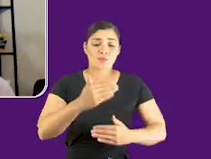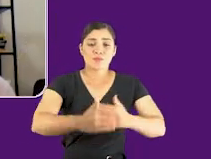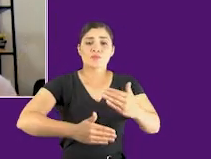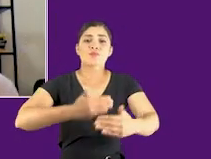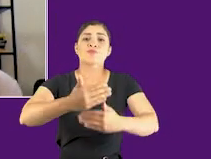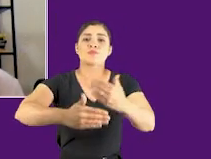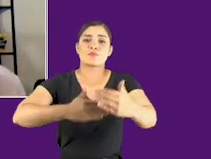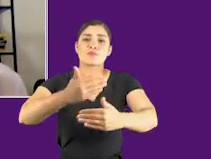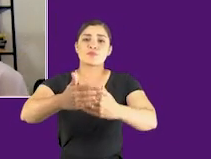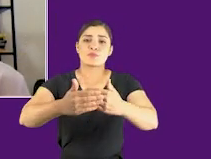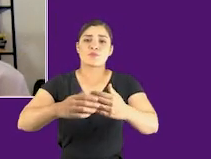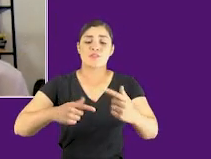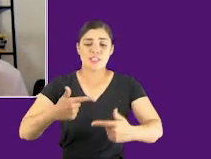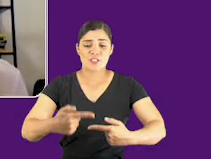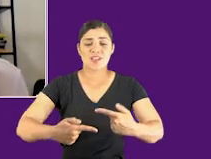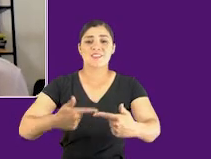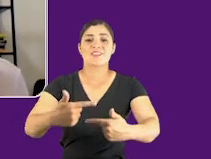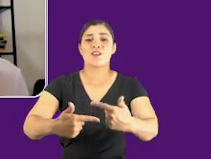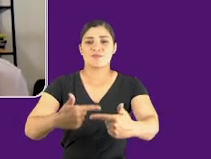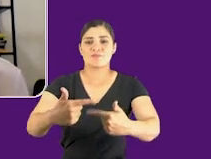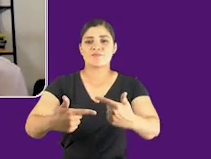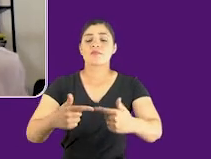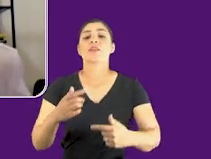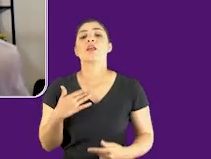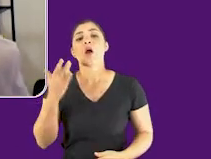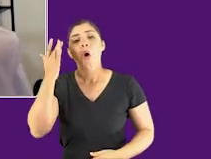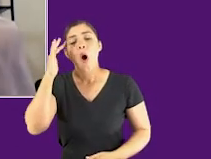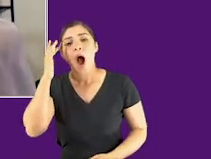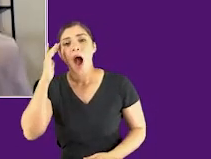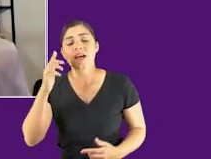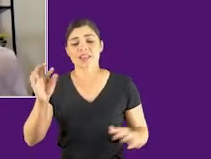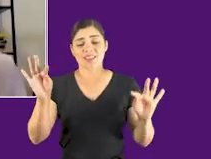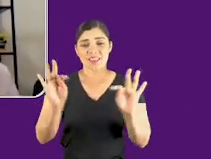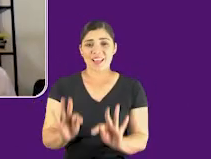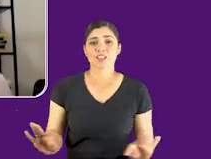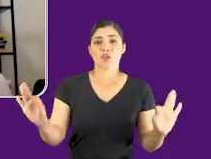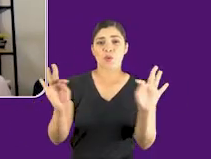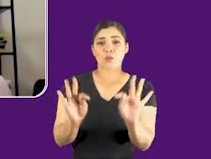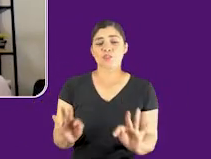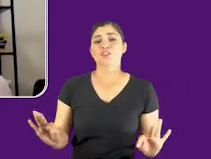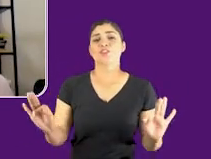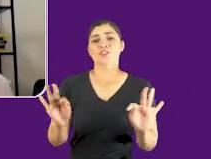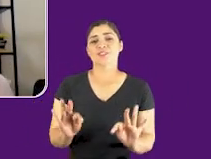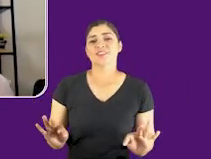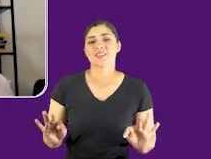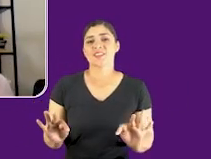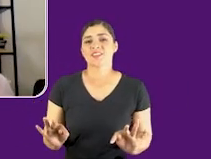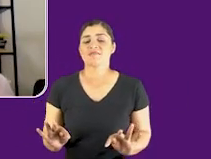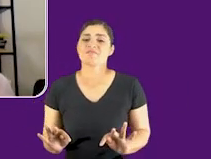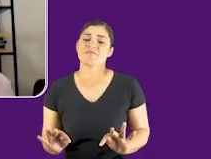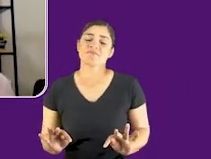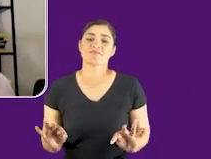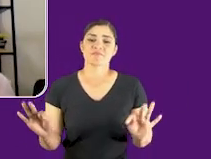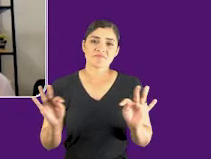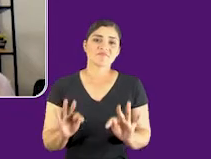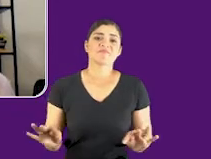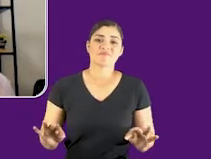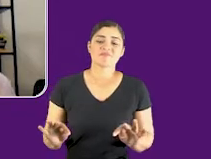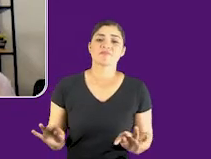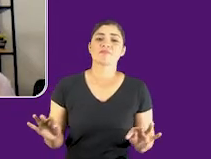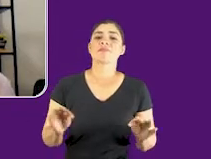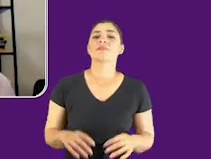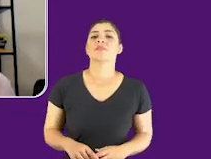e tudo não eu acho que é a tecnologia eu não sei como eu não sei se é uma a tecnologia de bronquite